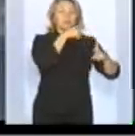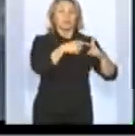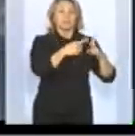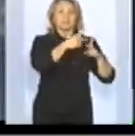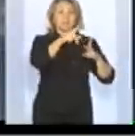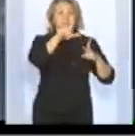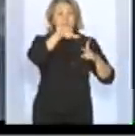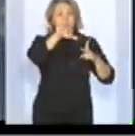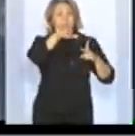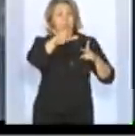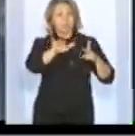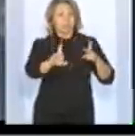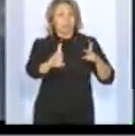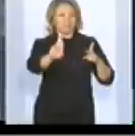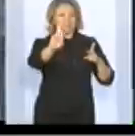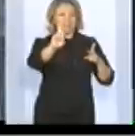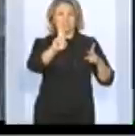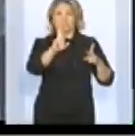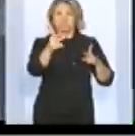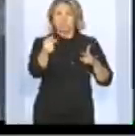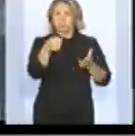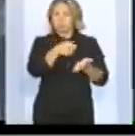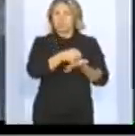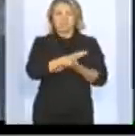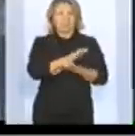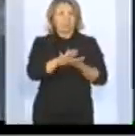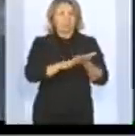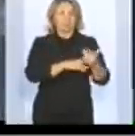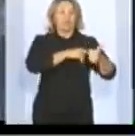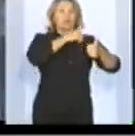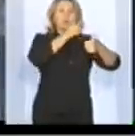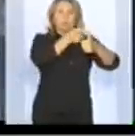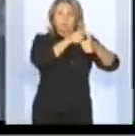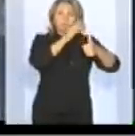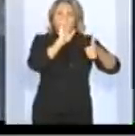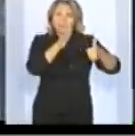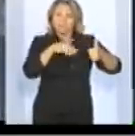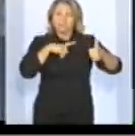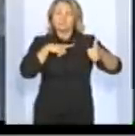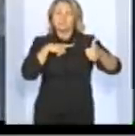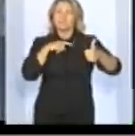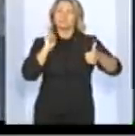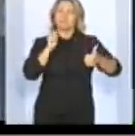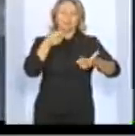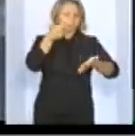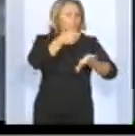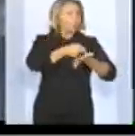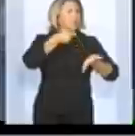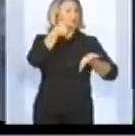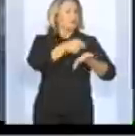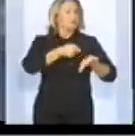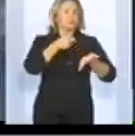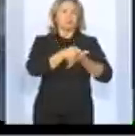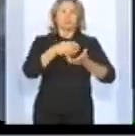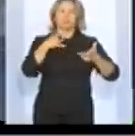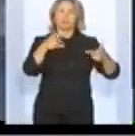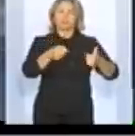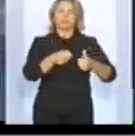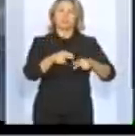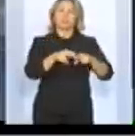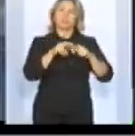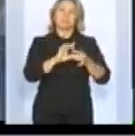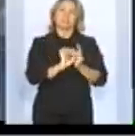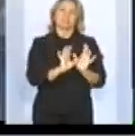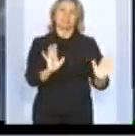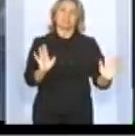custo nenhum. O primeiro, que já está lá, investiu dezenas de milhões e pagou por essa licença.